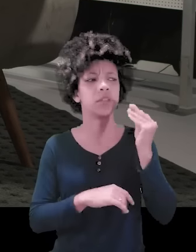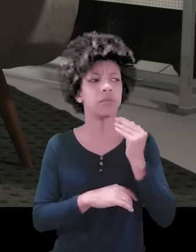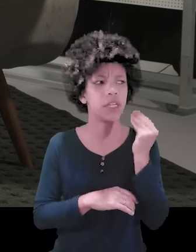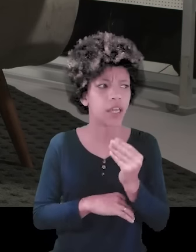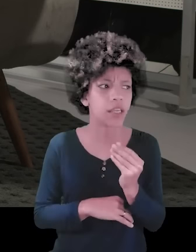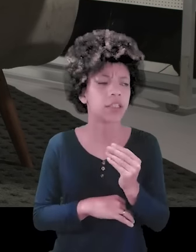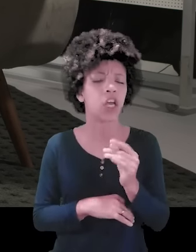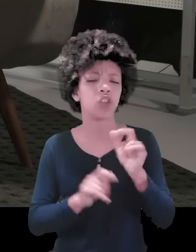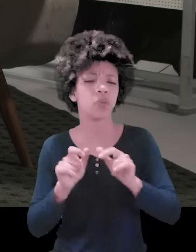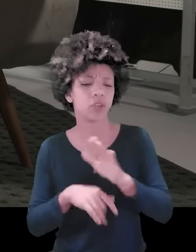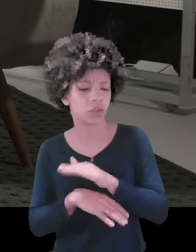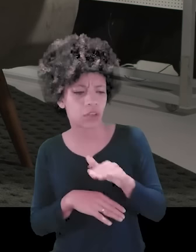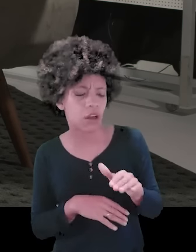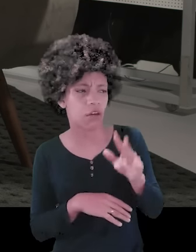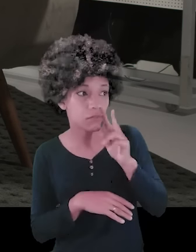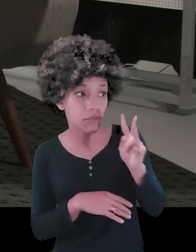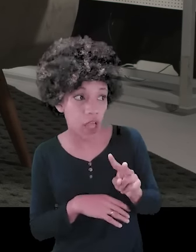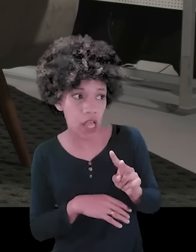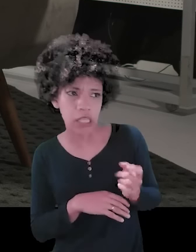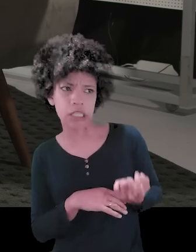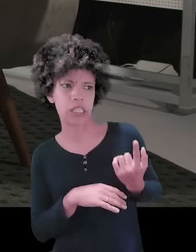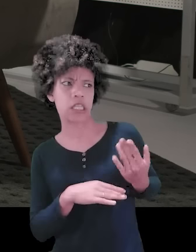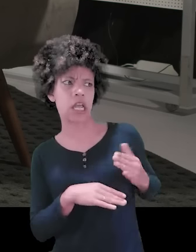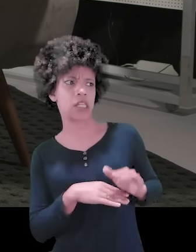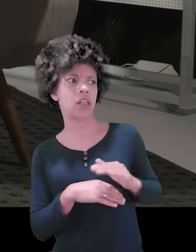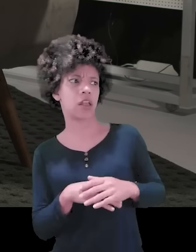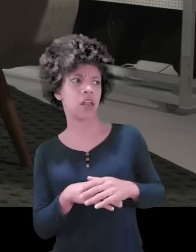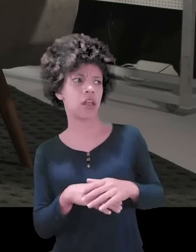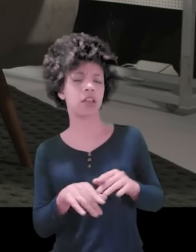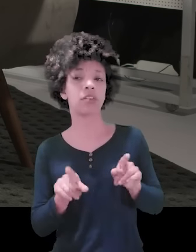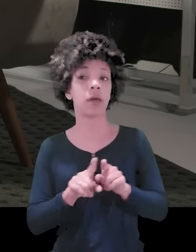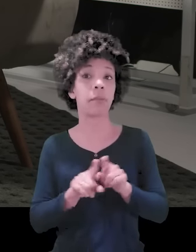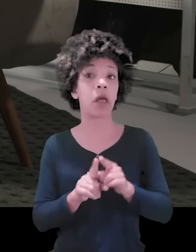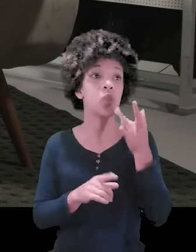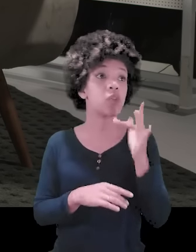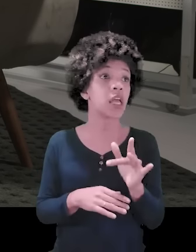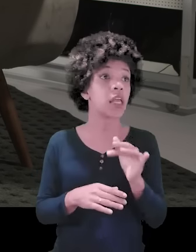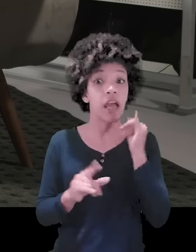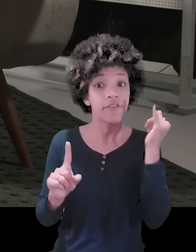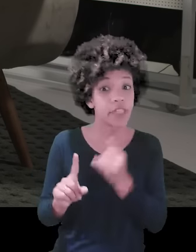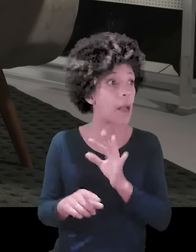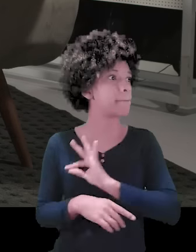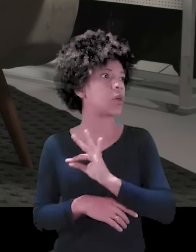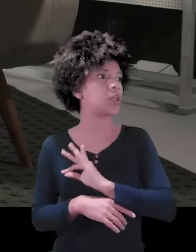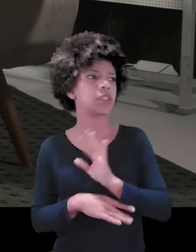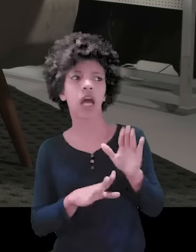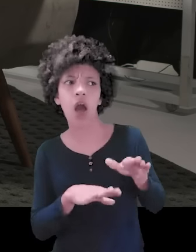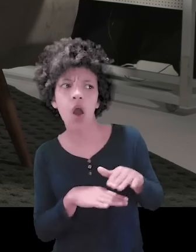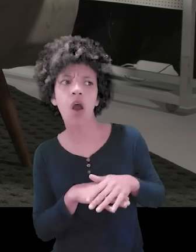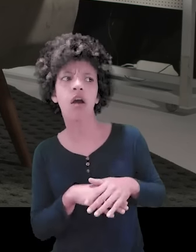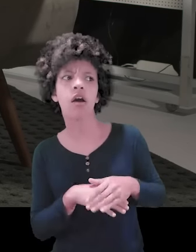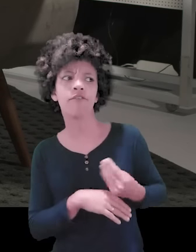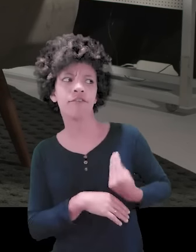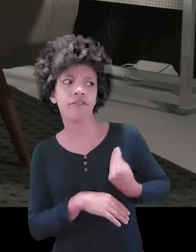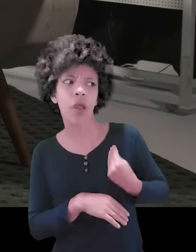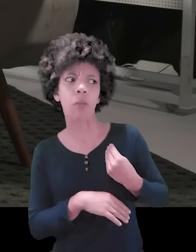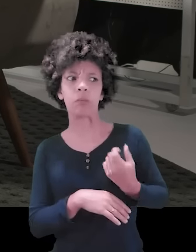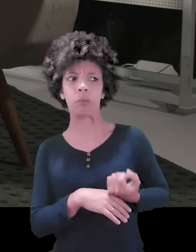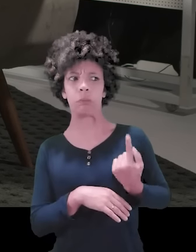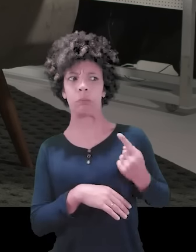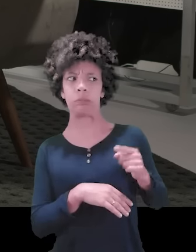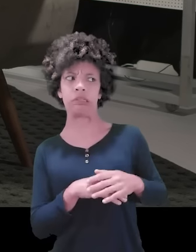situação de uma pessoa que uma criança a gente vê uma não tem ser legal eu sei lá notificar a polícia falou Olha você vivenciei